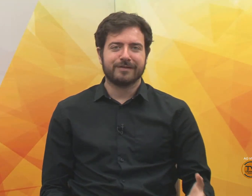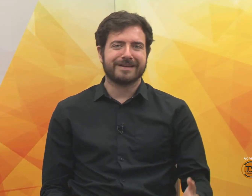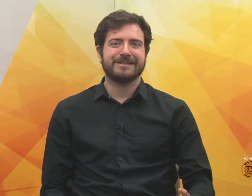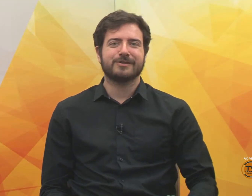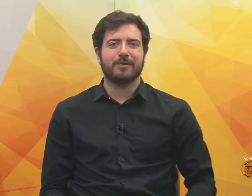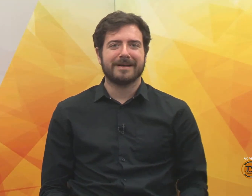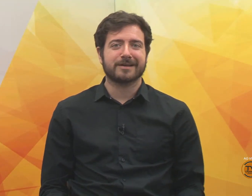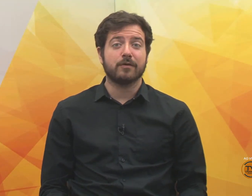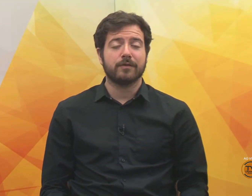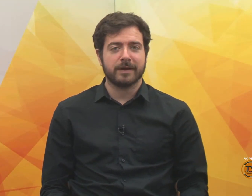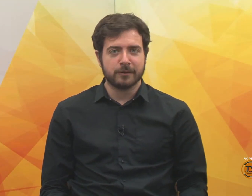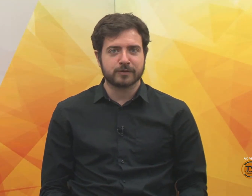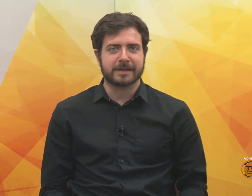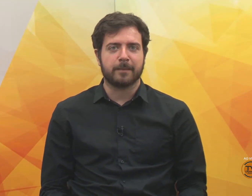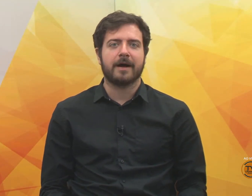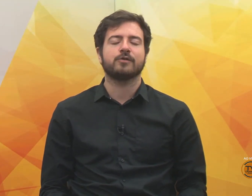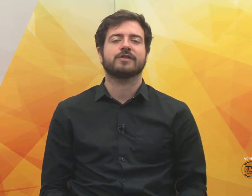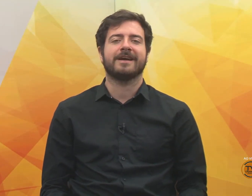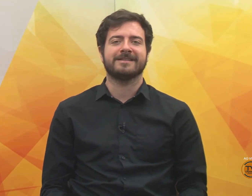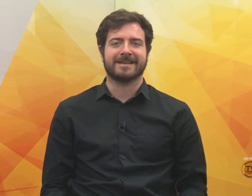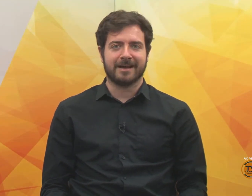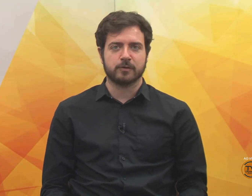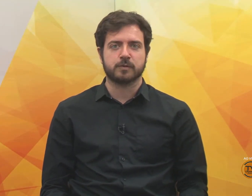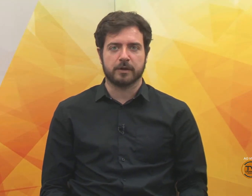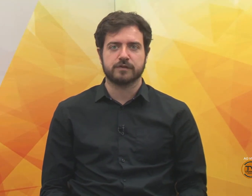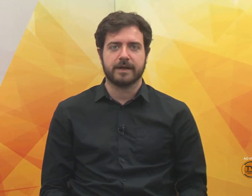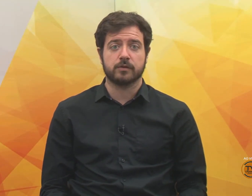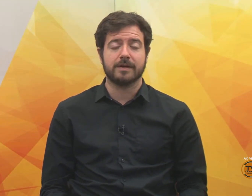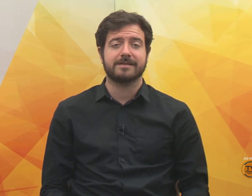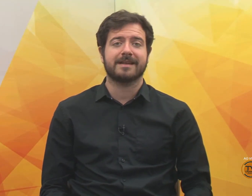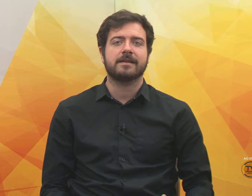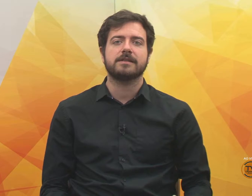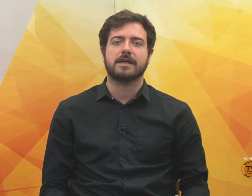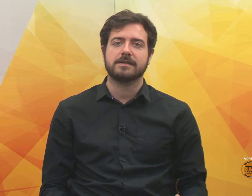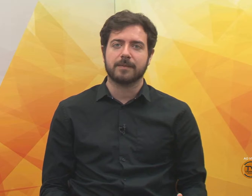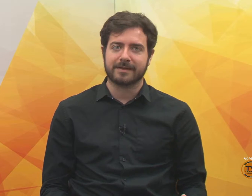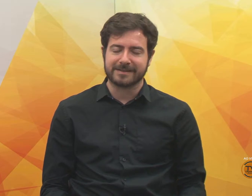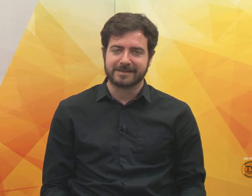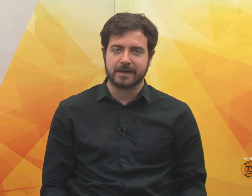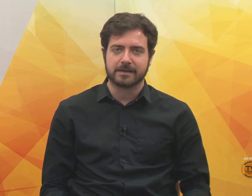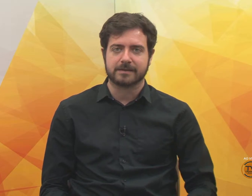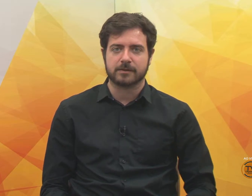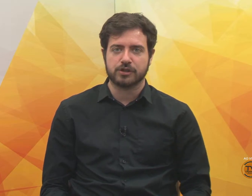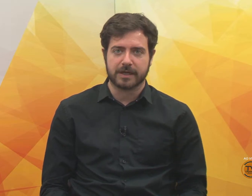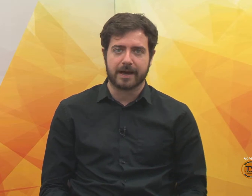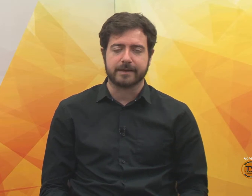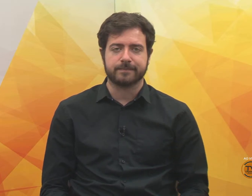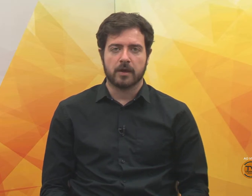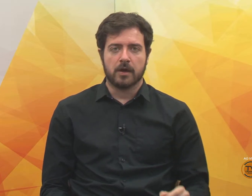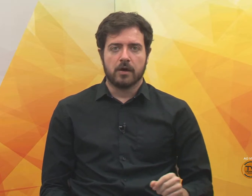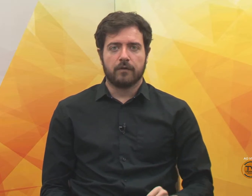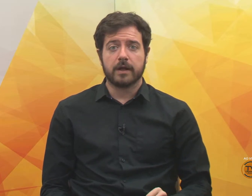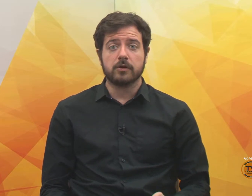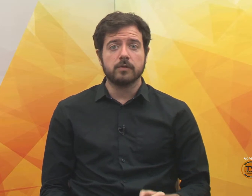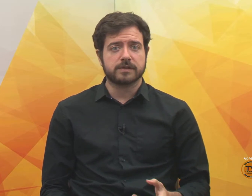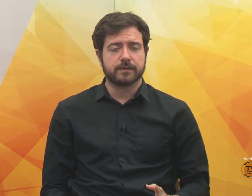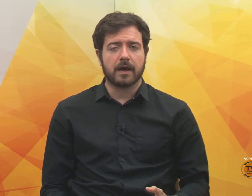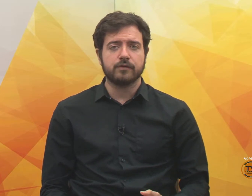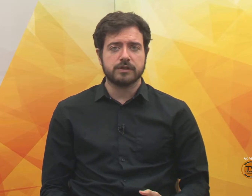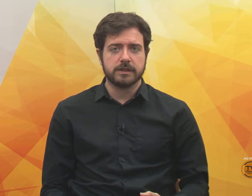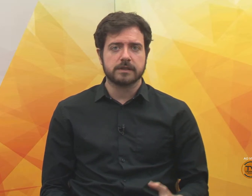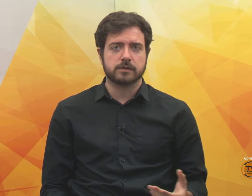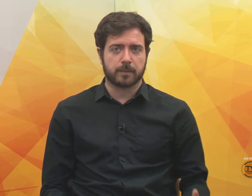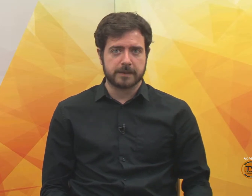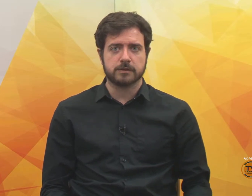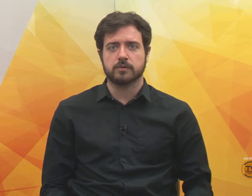Estamos de volta e a gente começa conferindo os trabalhos realizados pelos vereadores na 33ª sessão ordinária. O vereador Luiz